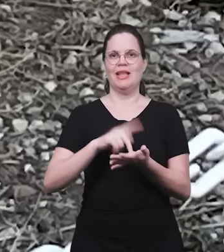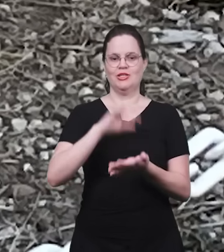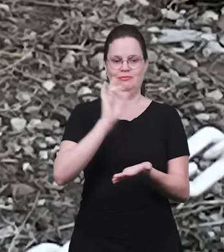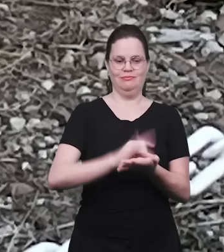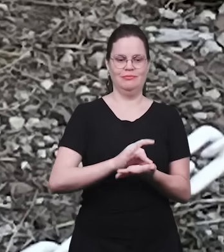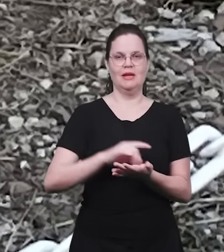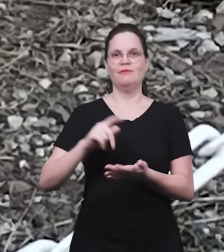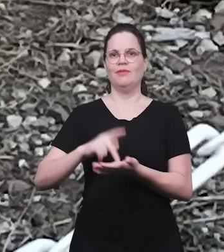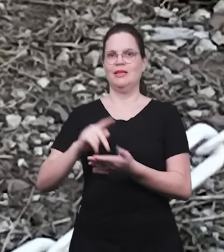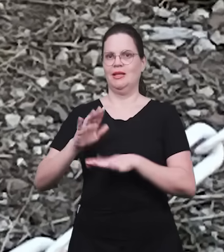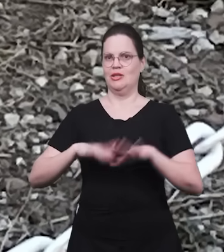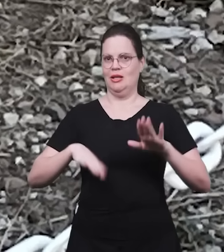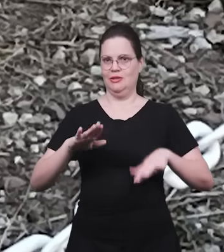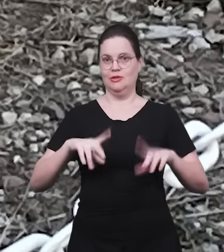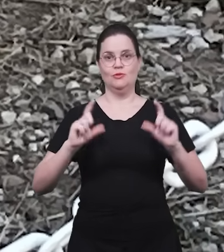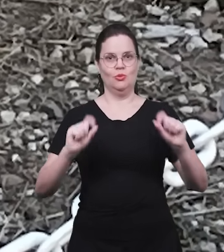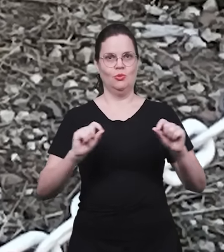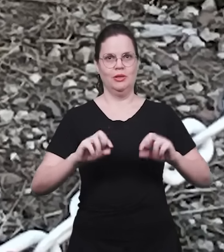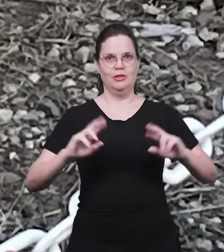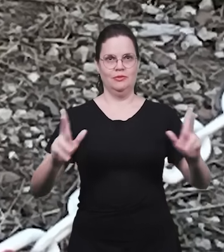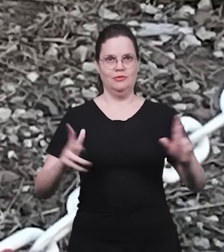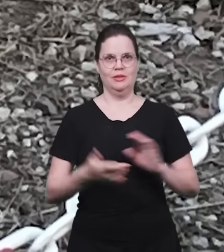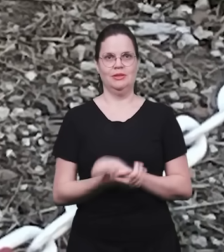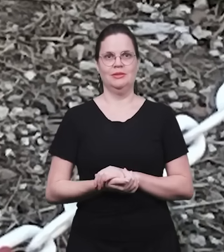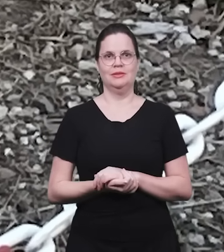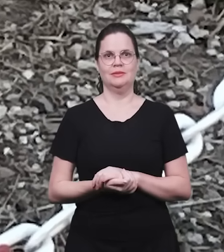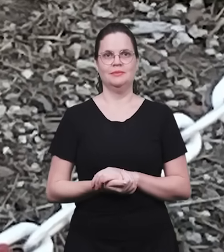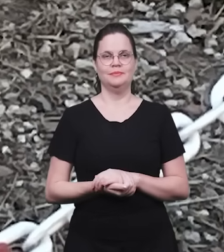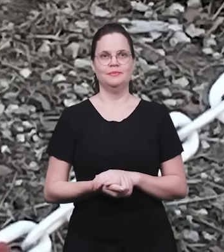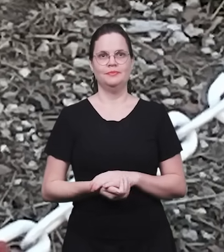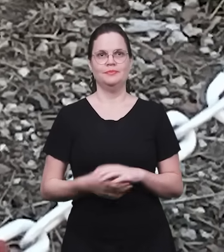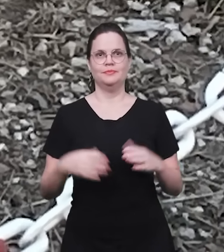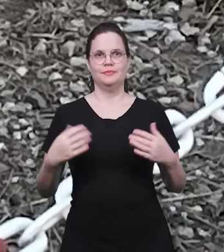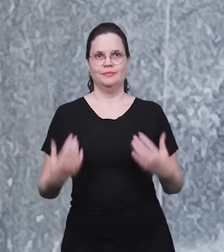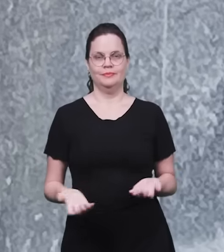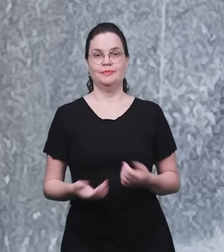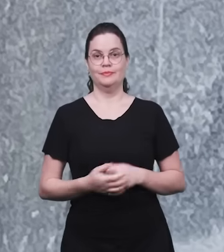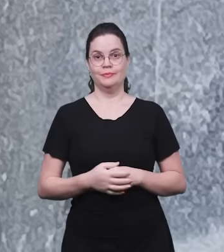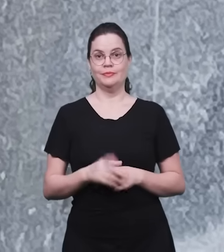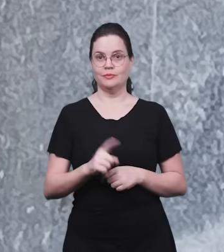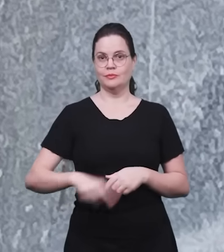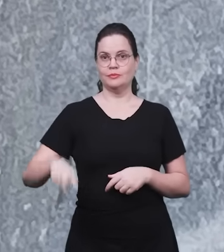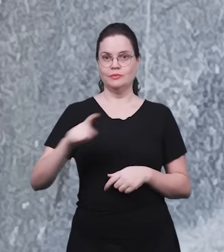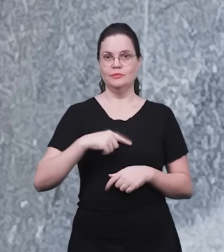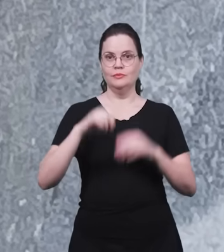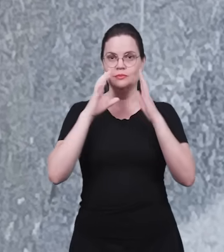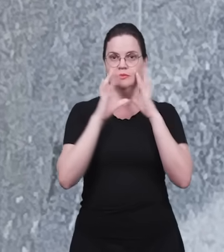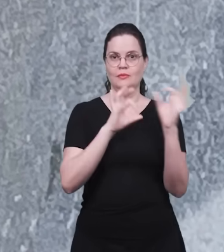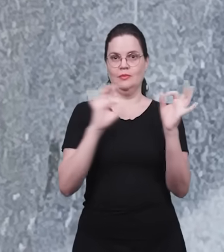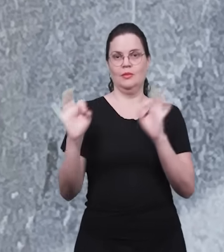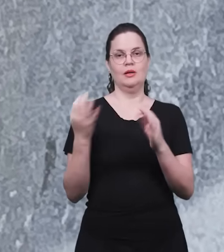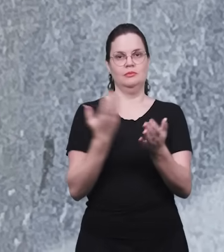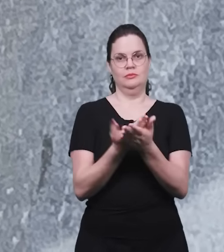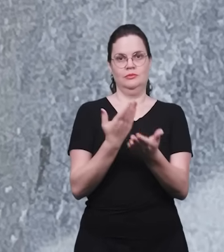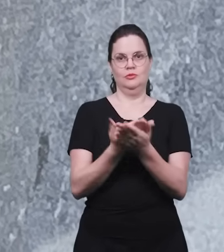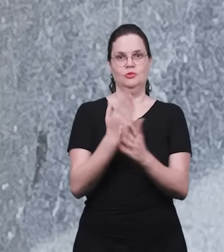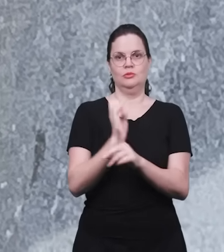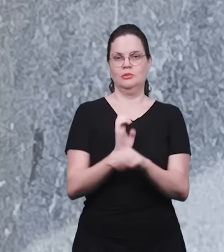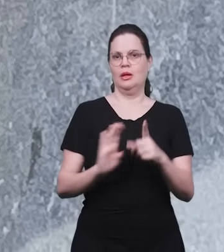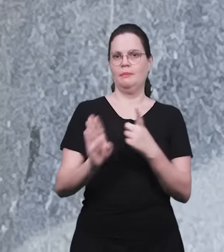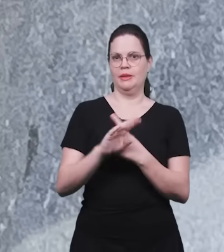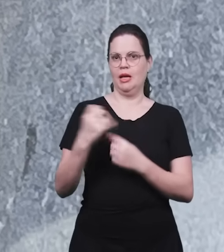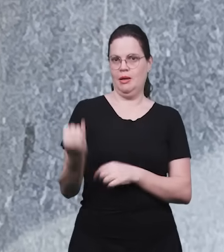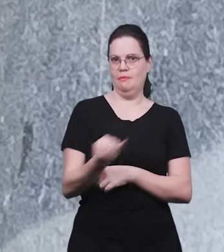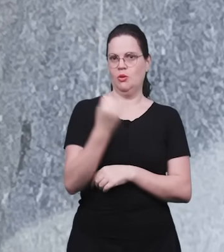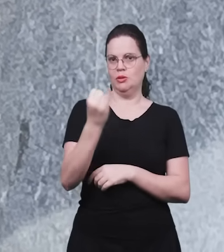relativa. Bom, pastor Josias, a importância de nós acompanharmos o estudo que nós estamos